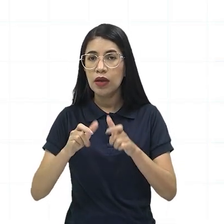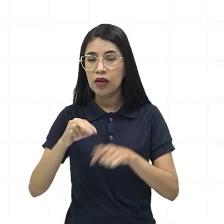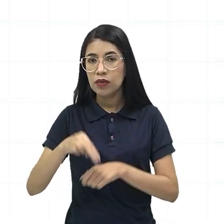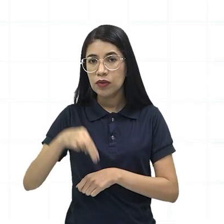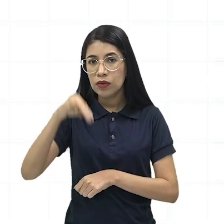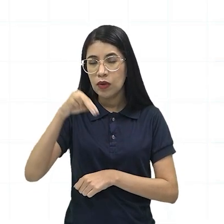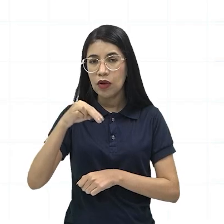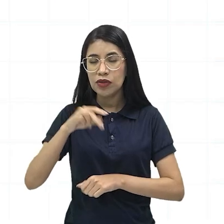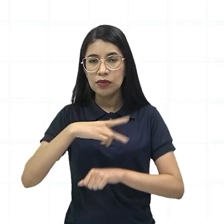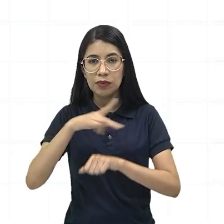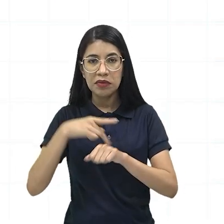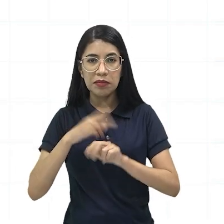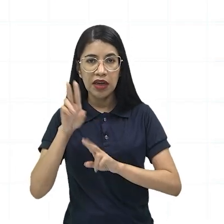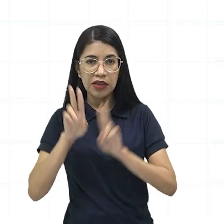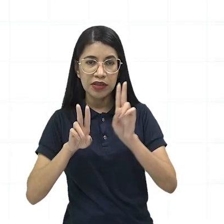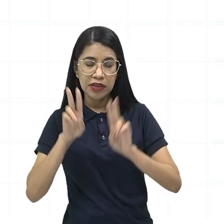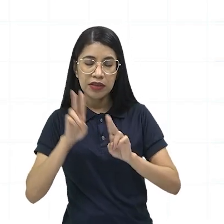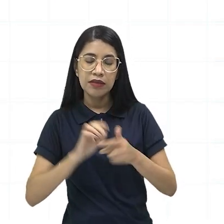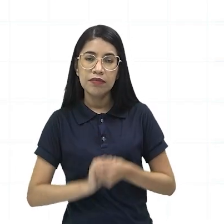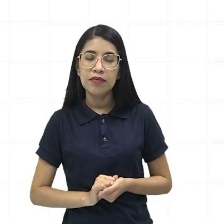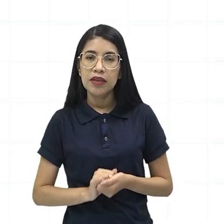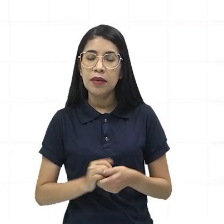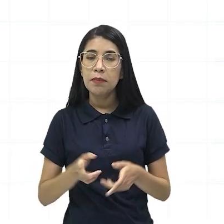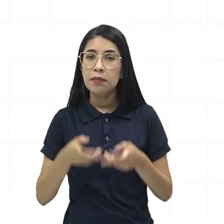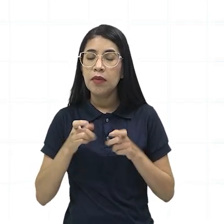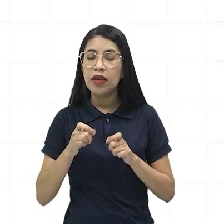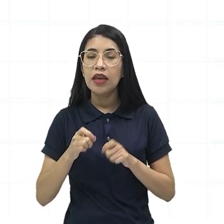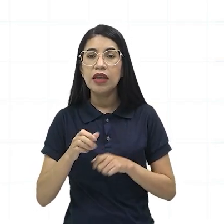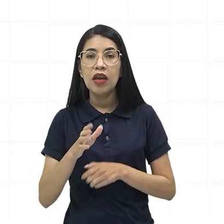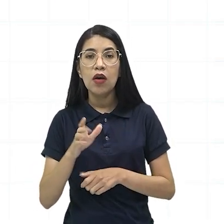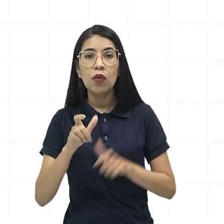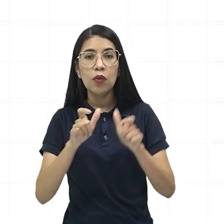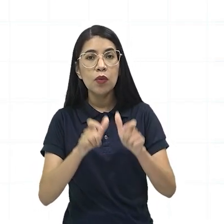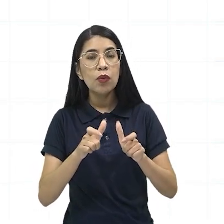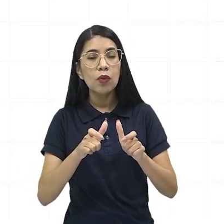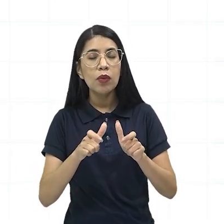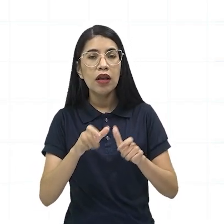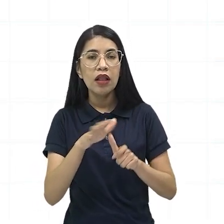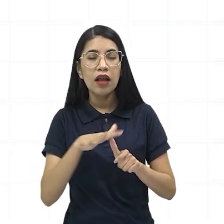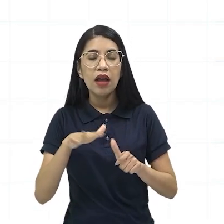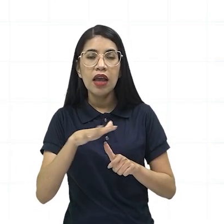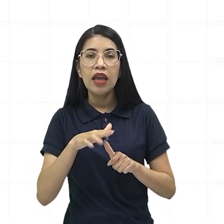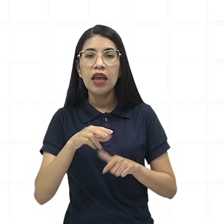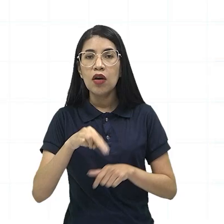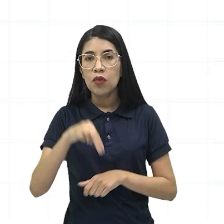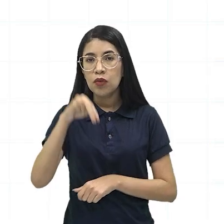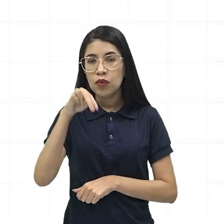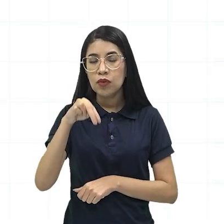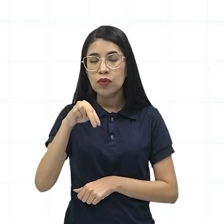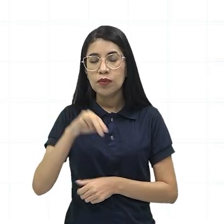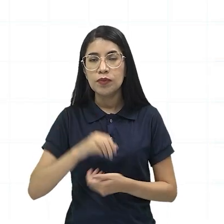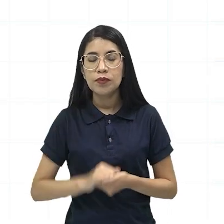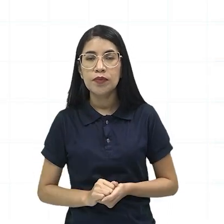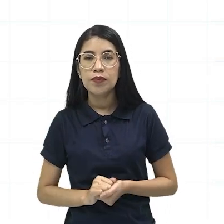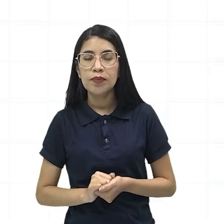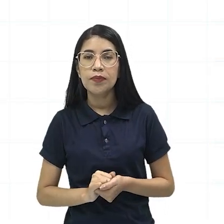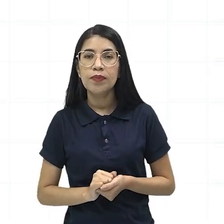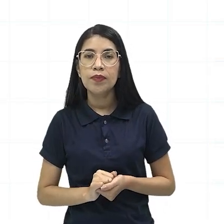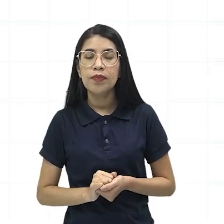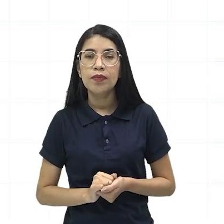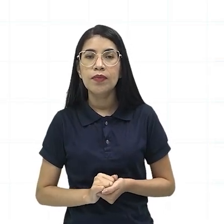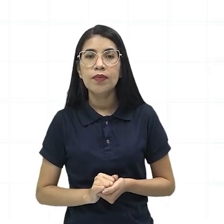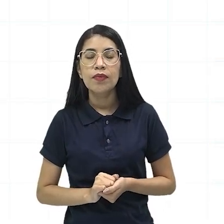Então a gente já sabe que há algum espaço no Chile que os chilenos chamam de Norte Chico. É um norte muito específico, não é